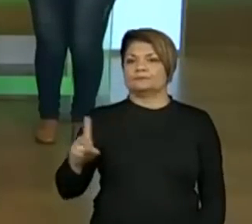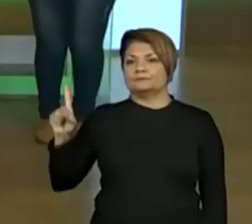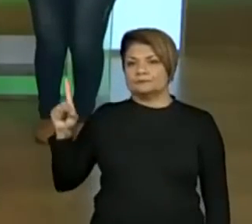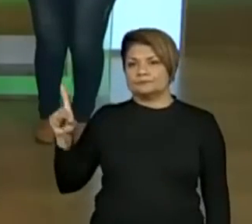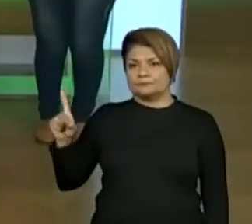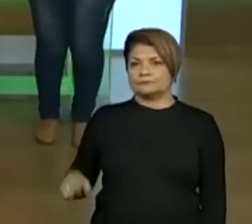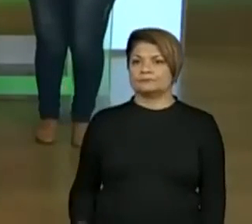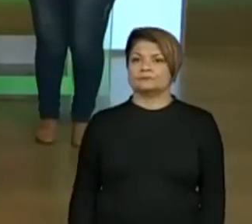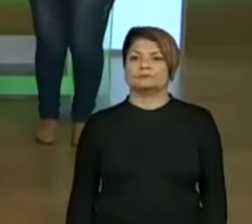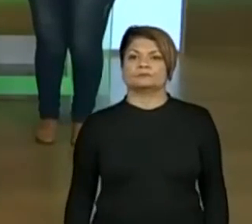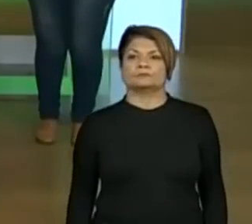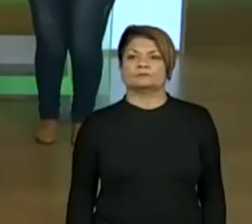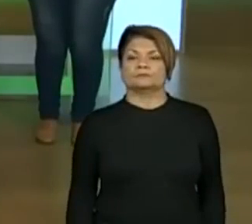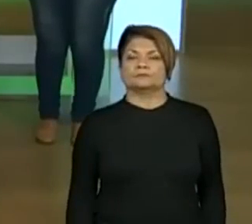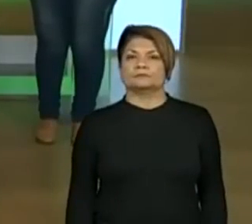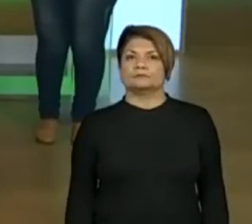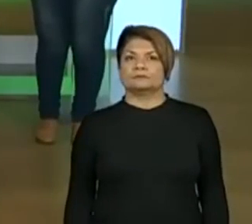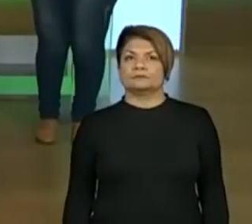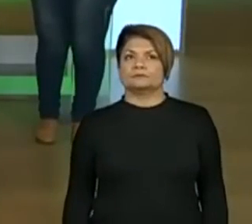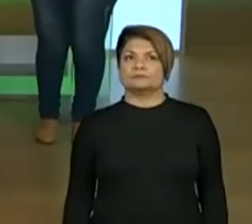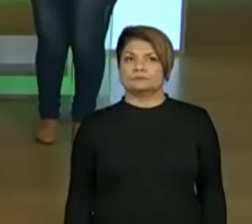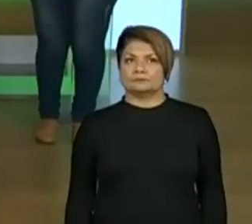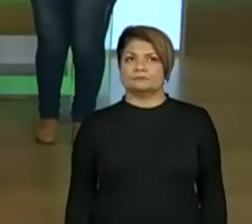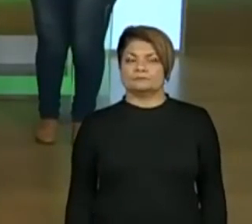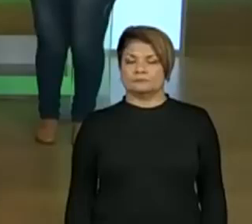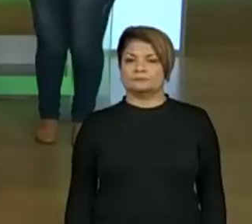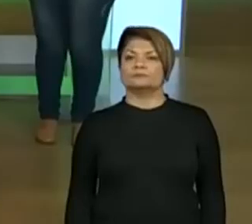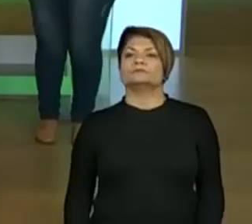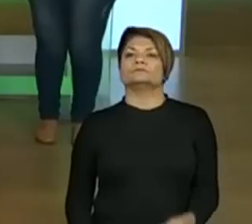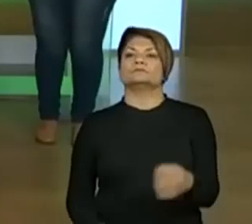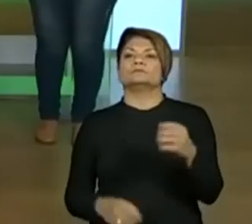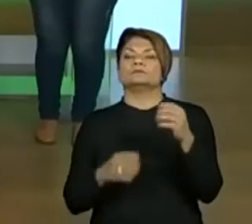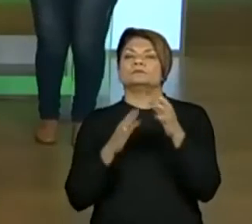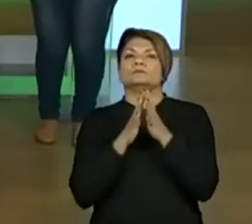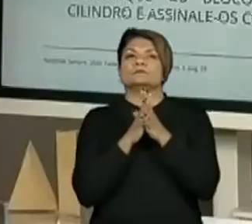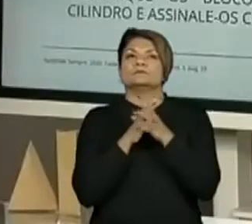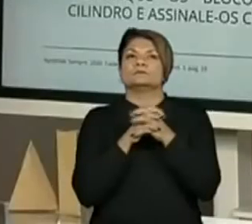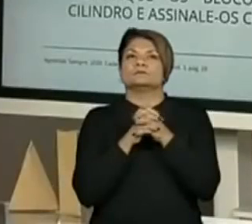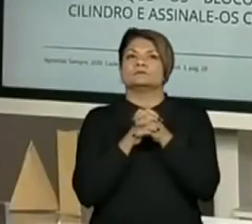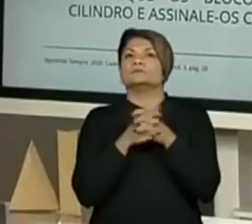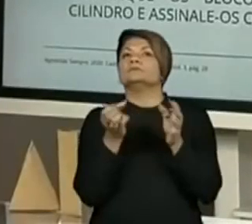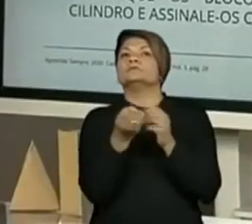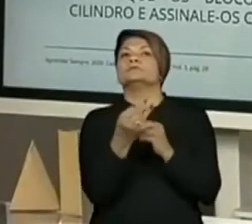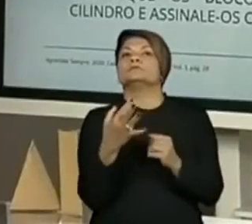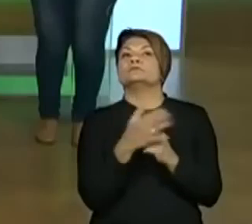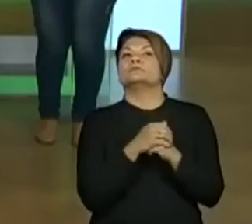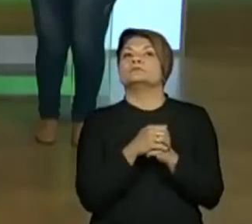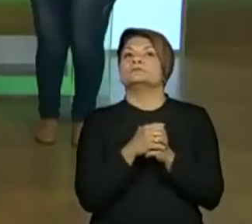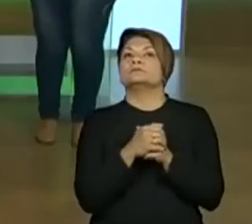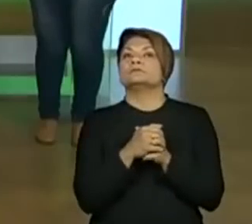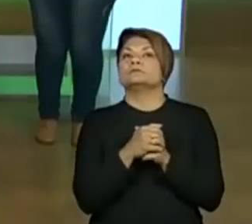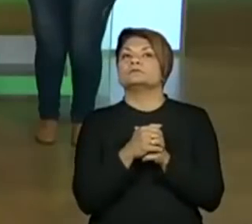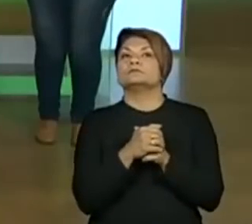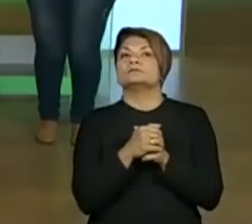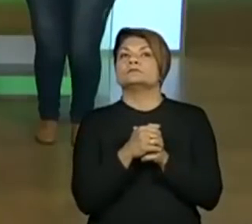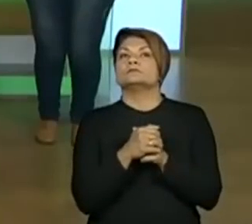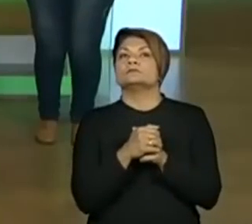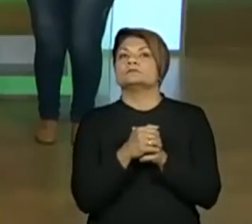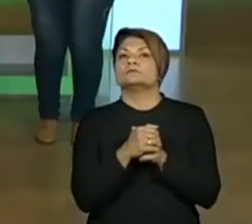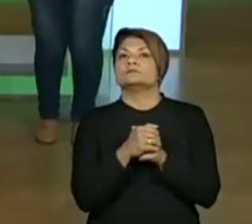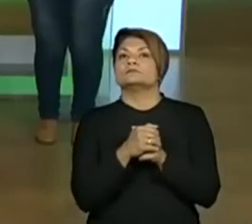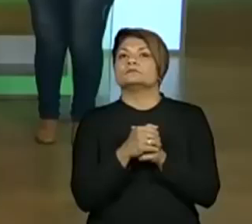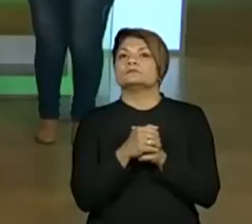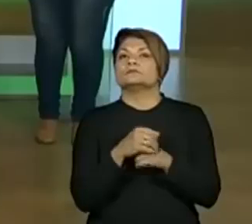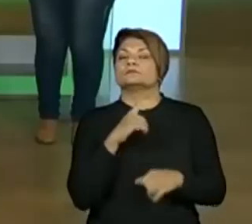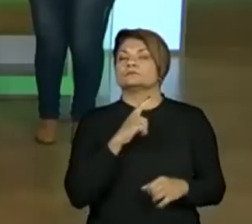Na nossa imagem? No jogo do Emerson? Sim. Tem cilindro? Já estão tem. Falando que sim, quantos professor. Quantos tem, galera? Vamos lá. A Emanuele falou que tem